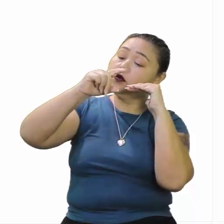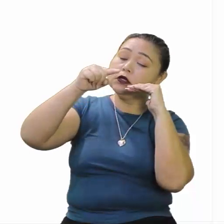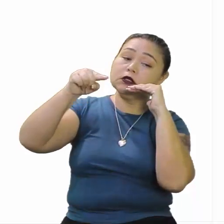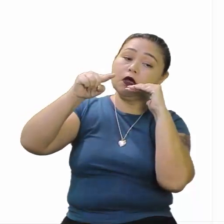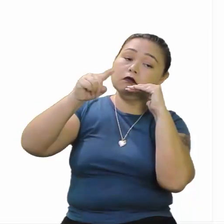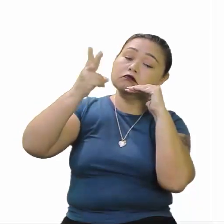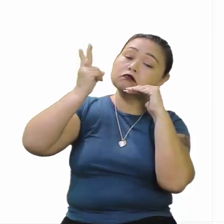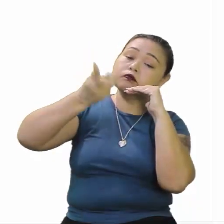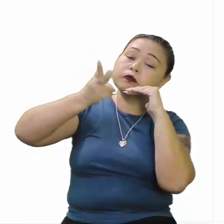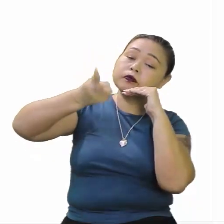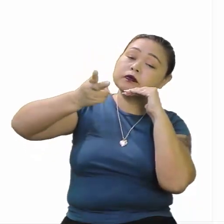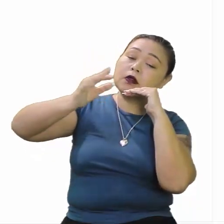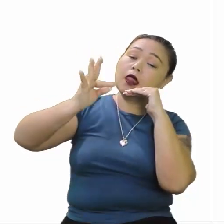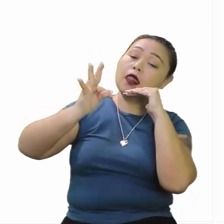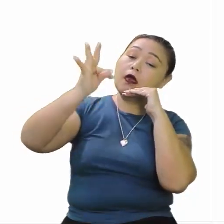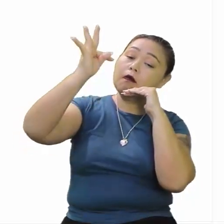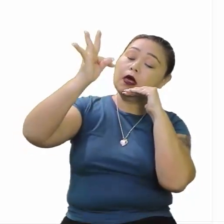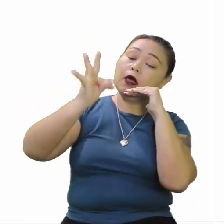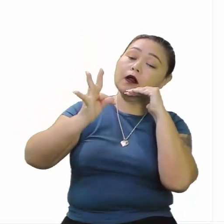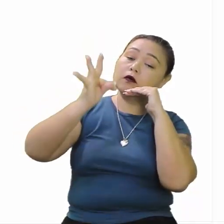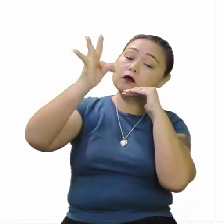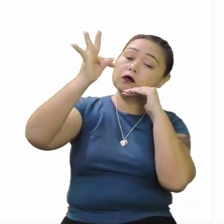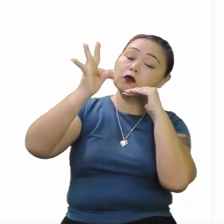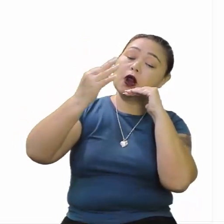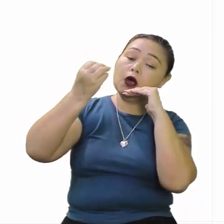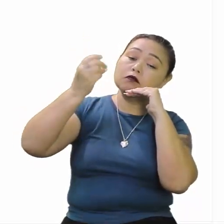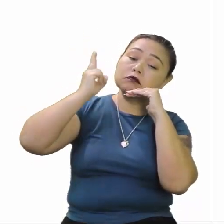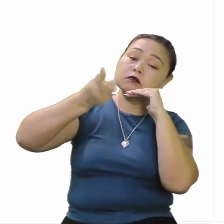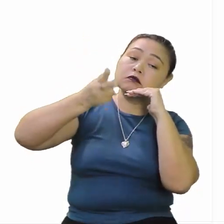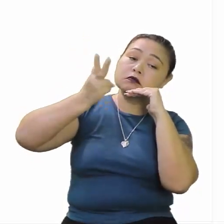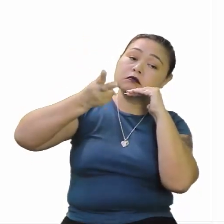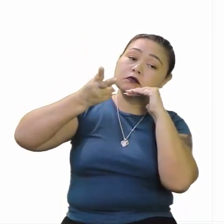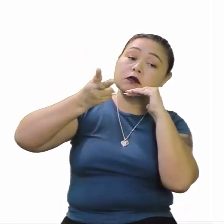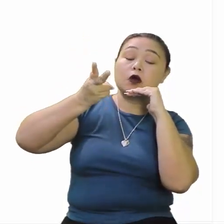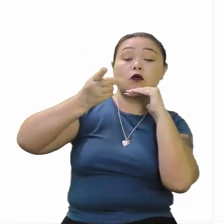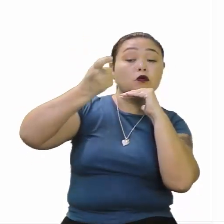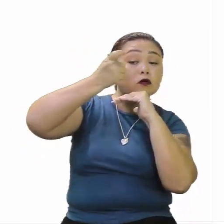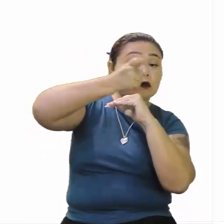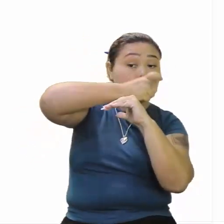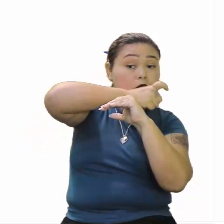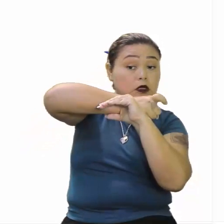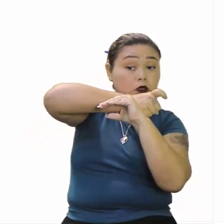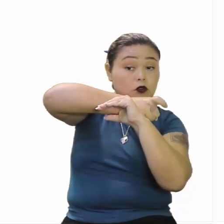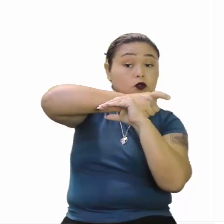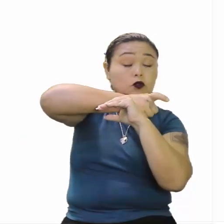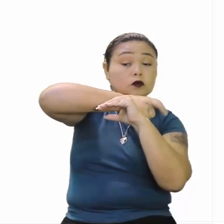se mantém constante. Então, enquanto tiver sólido no ambiente,